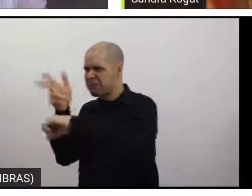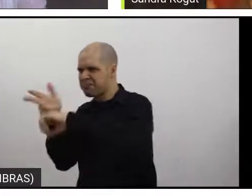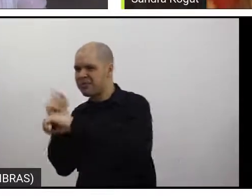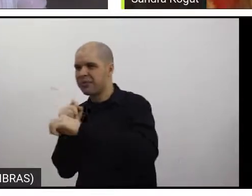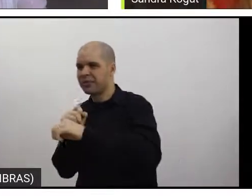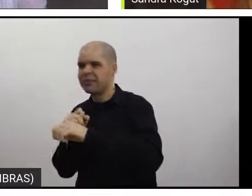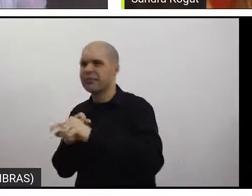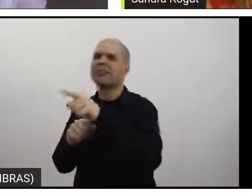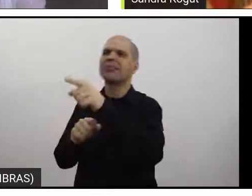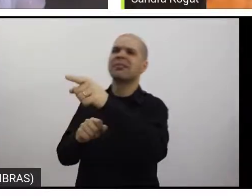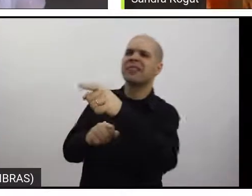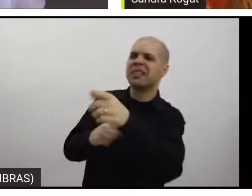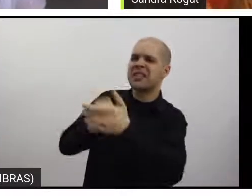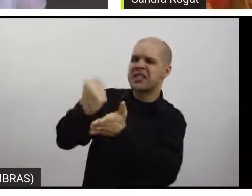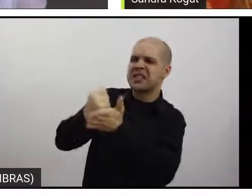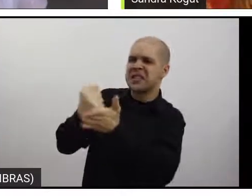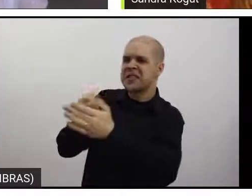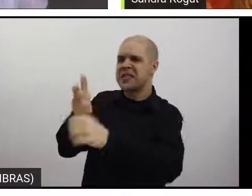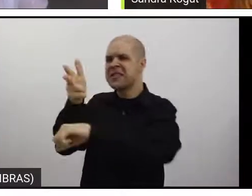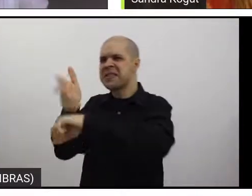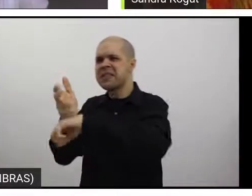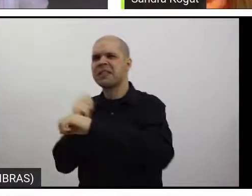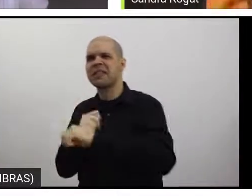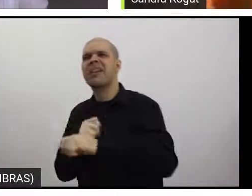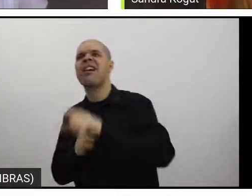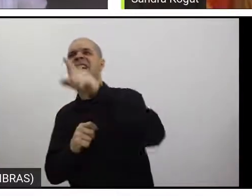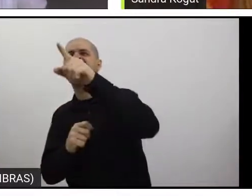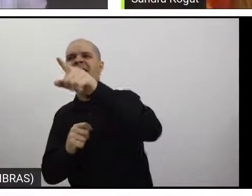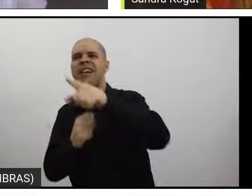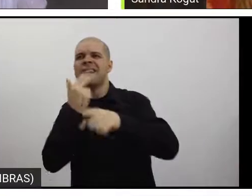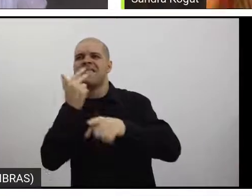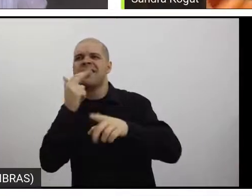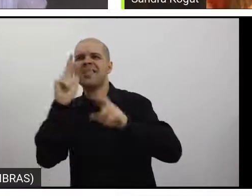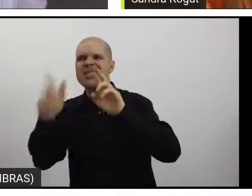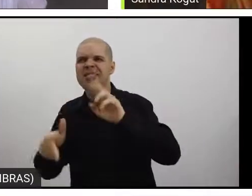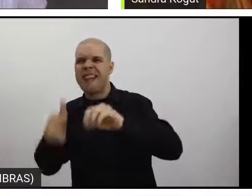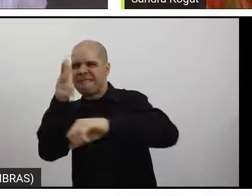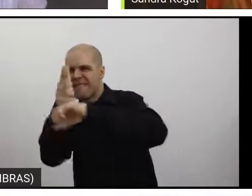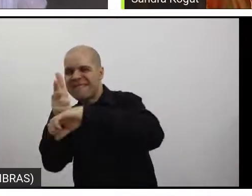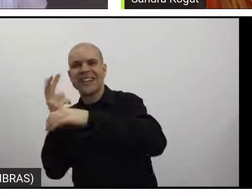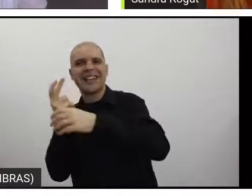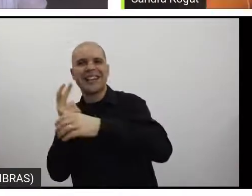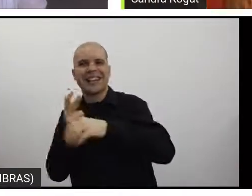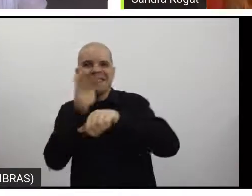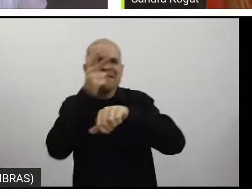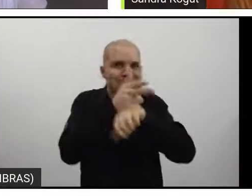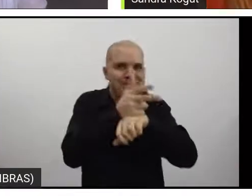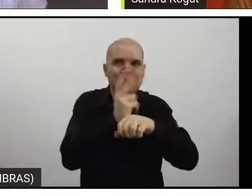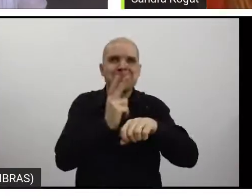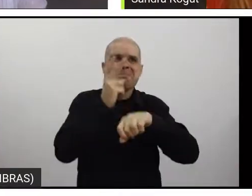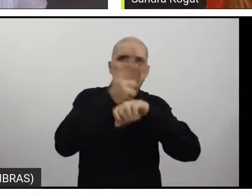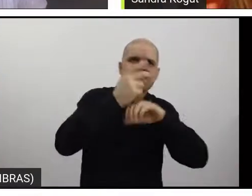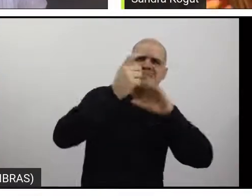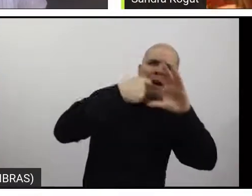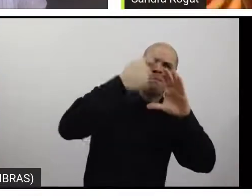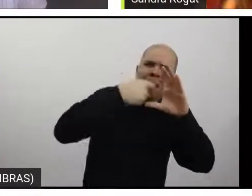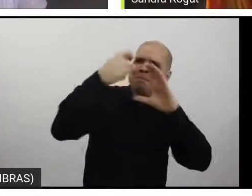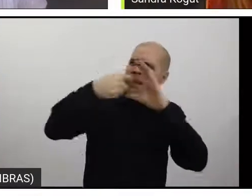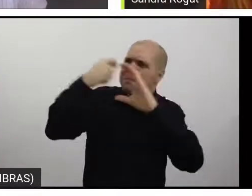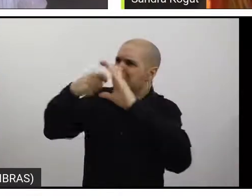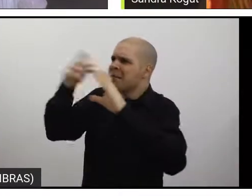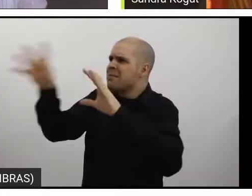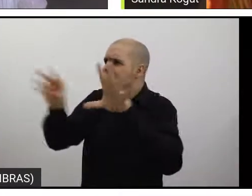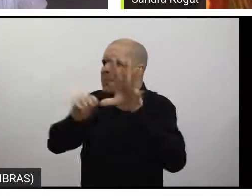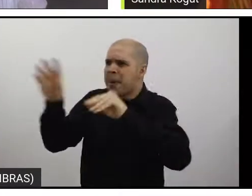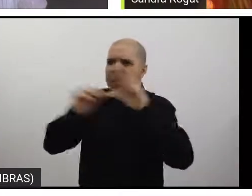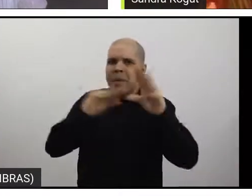esse assunto, todo mundo fala com sotaque, está todo mundo em outro país. Eu acho que isso atravessa o meu trabalho e é onde eu me